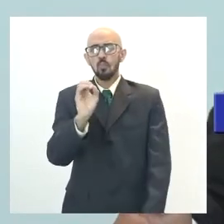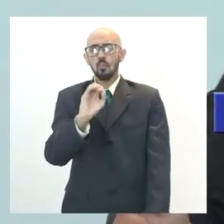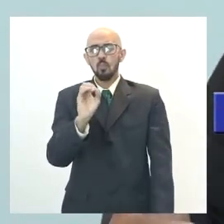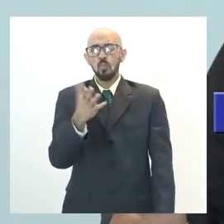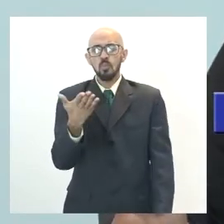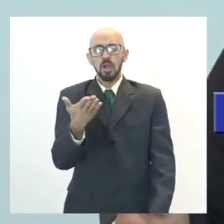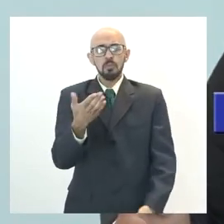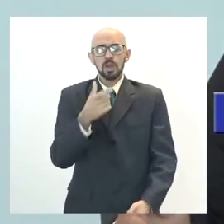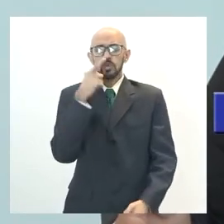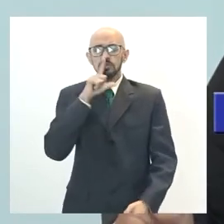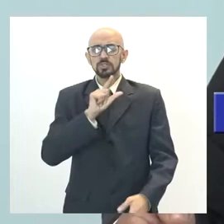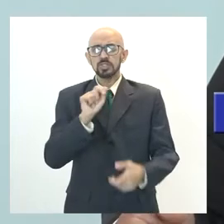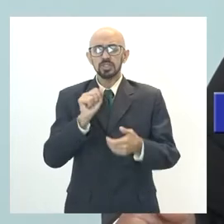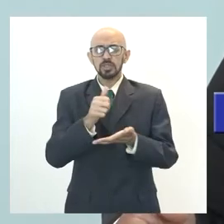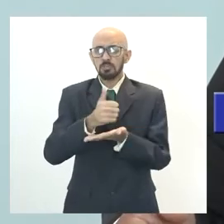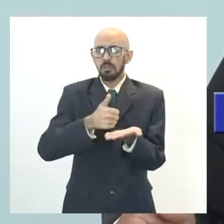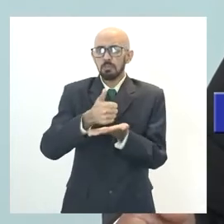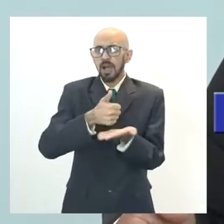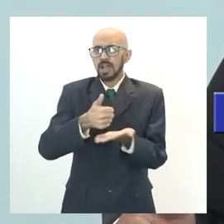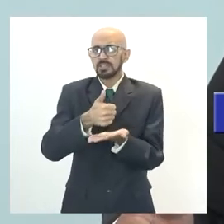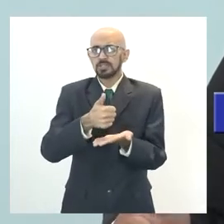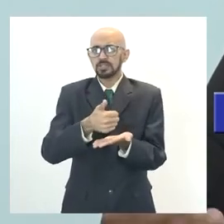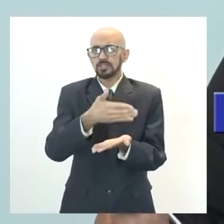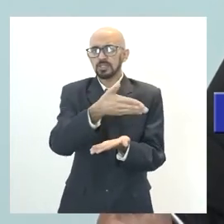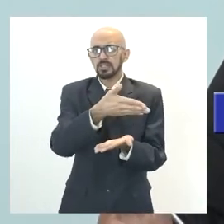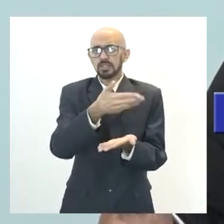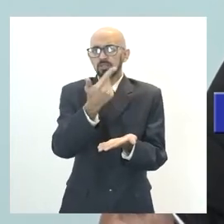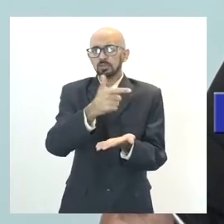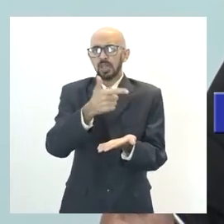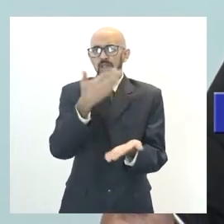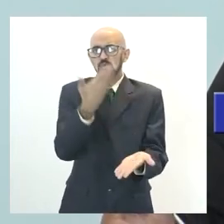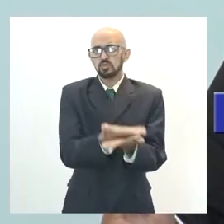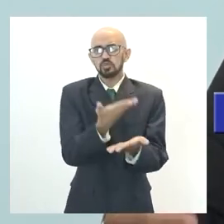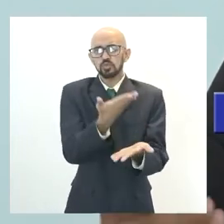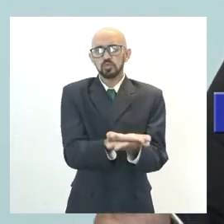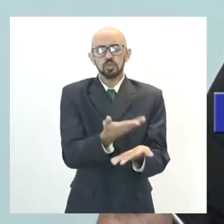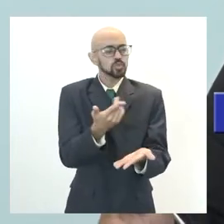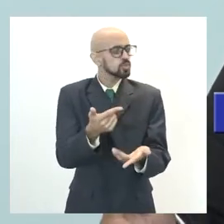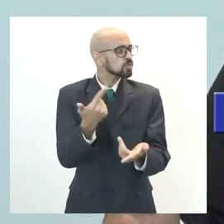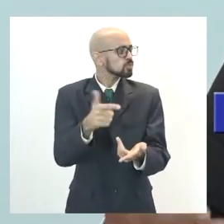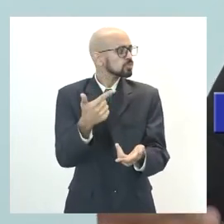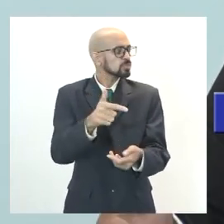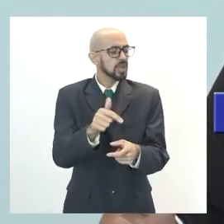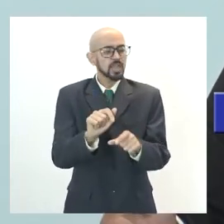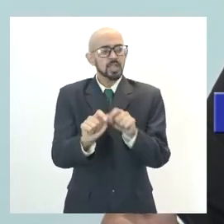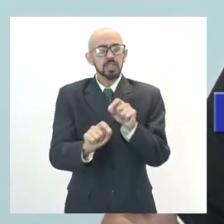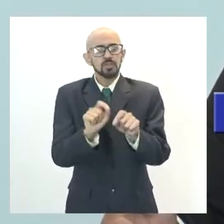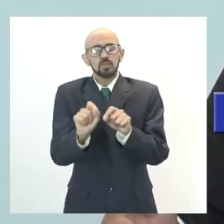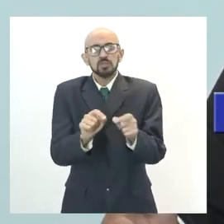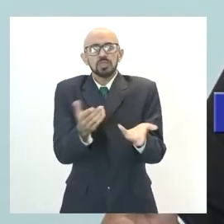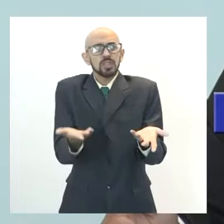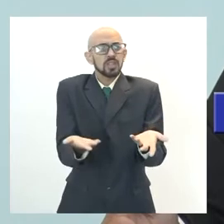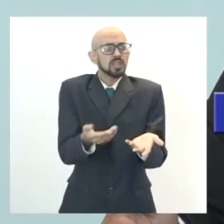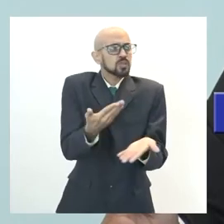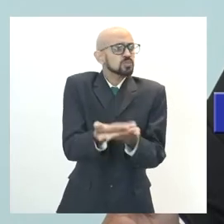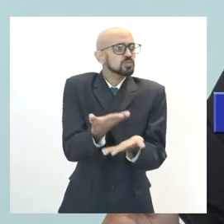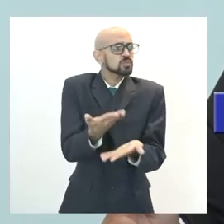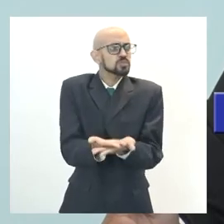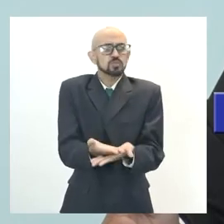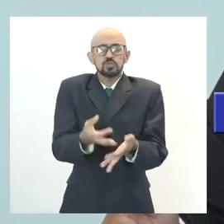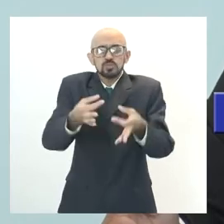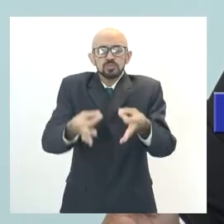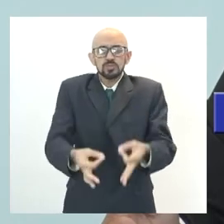e para poder tá fundamentando eu não tenho estudo social não tem um estudo coerente